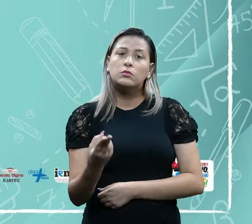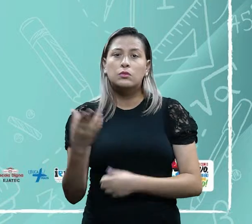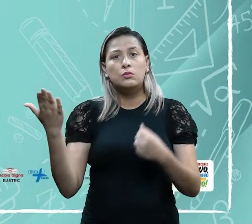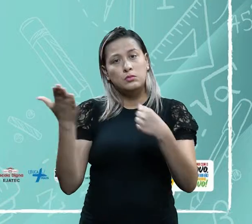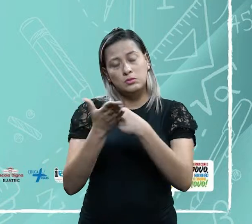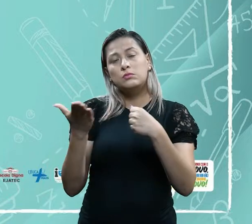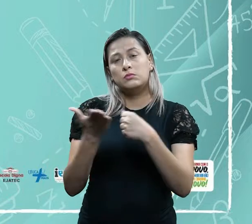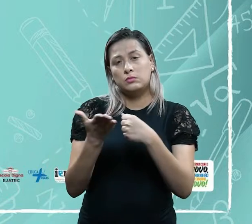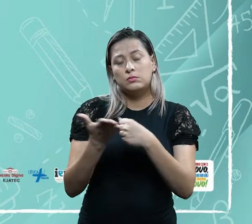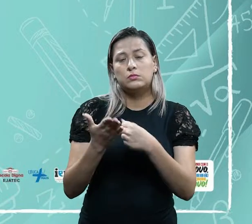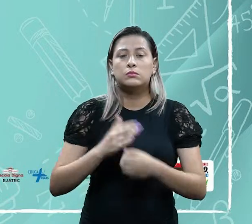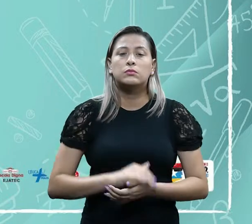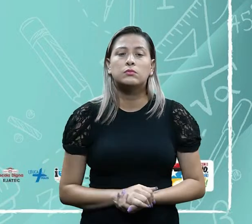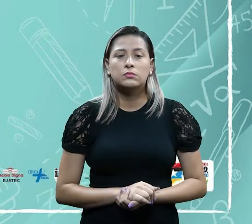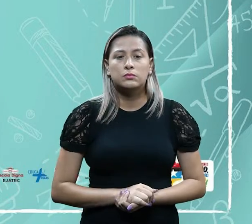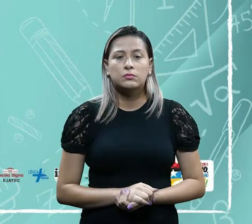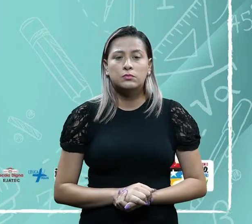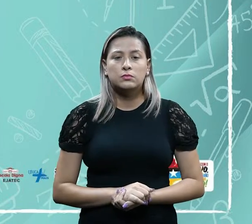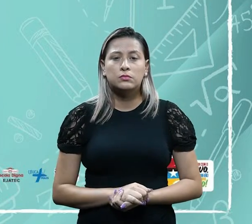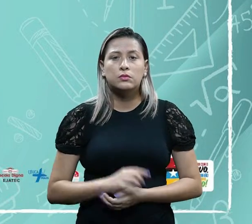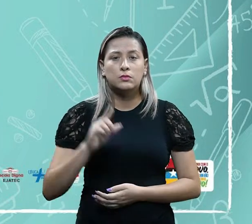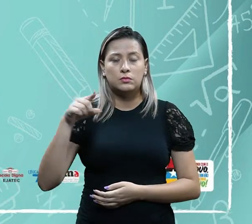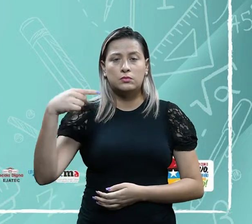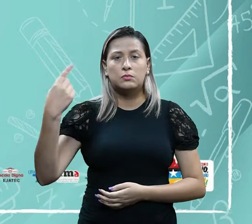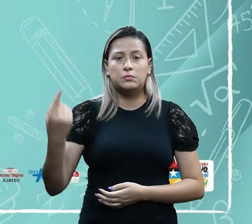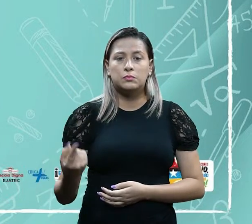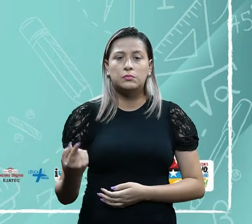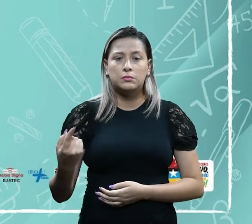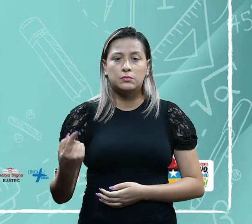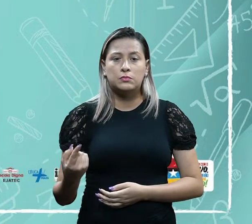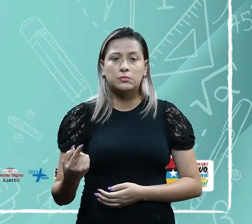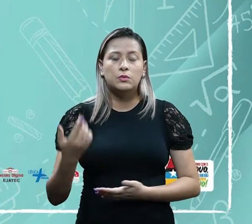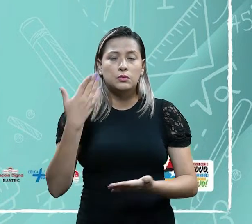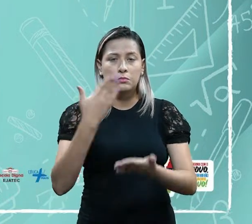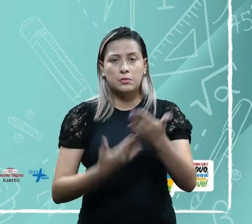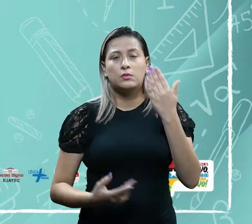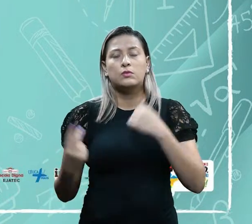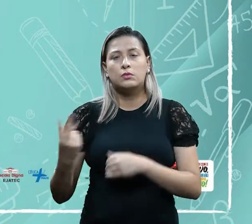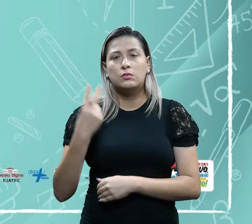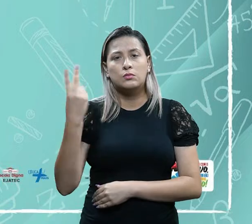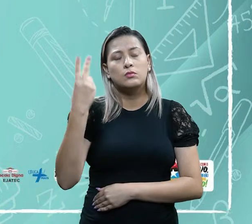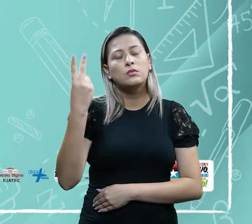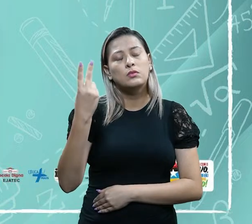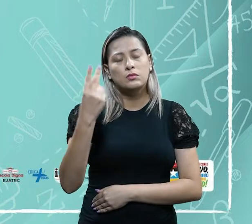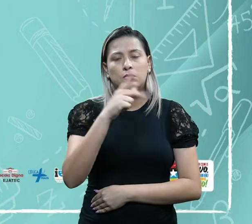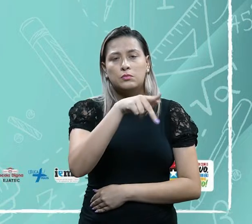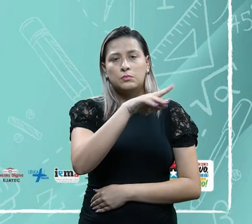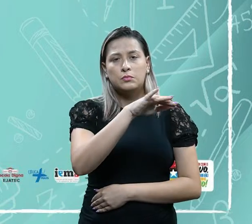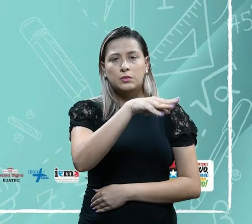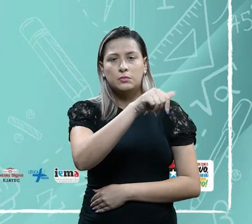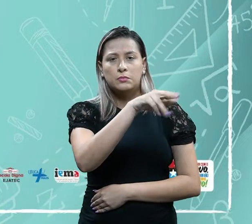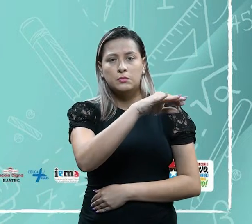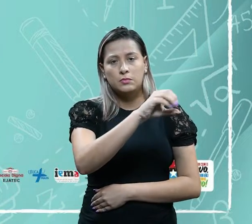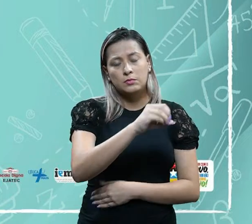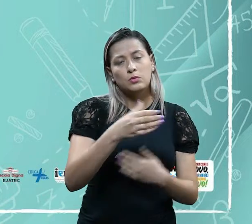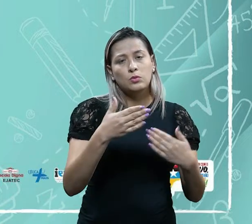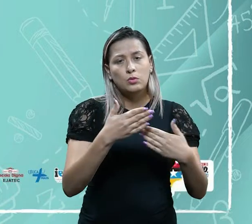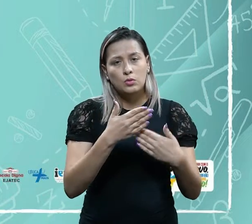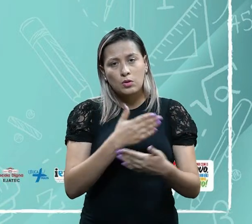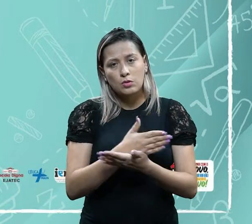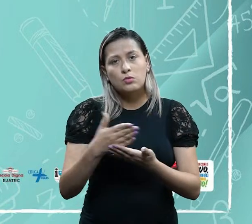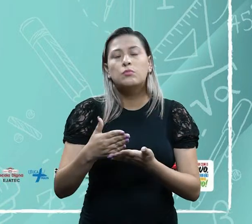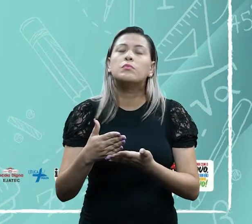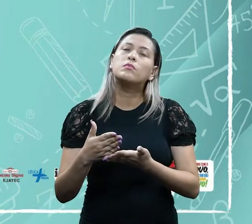ou intermediários, e após um determinado período, ele perdeu o seu valor primário, passa a ter um valor secundário, né, um